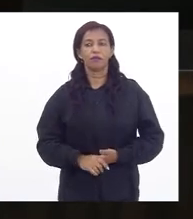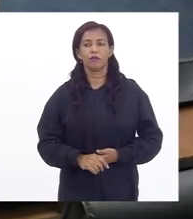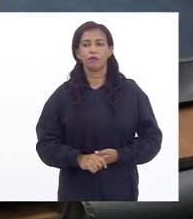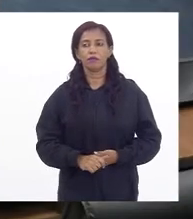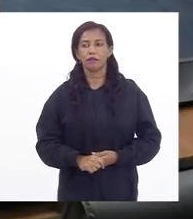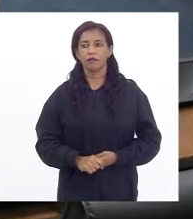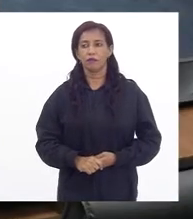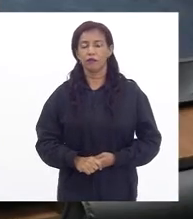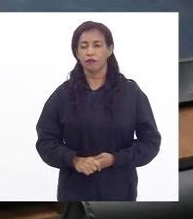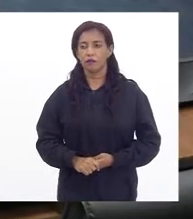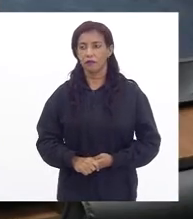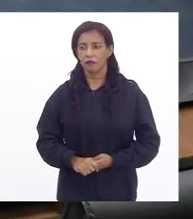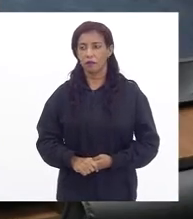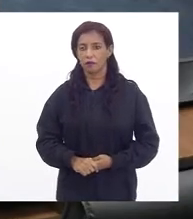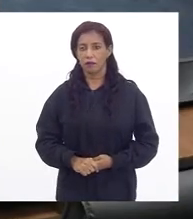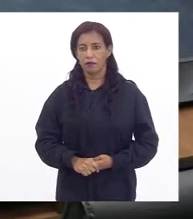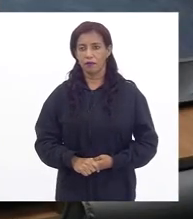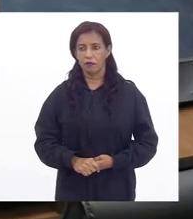anterior.